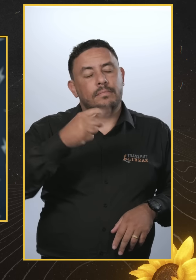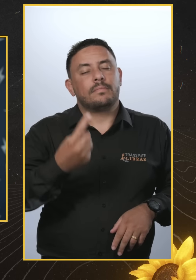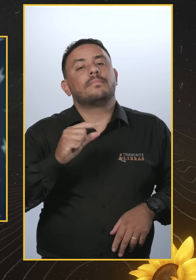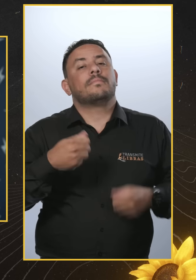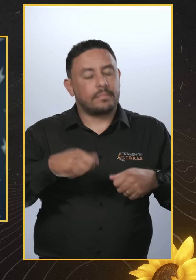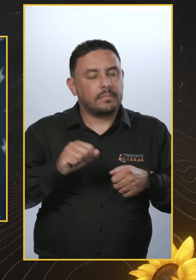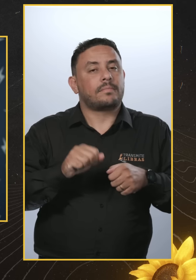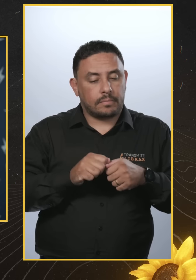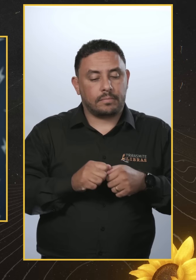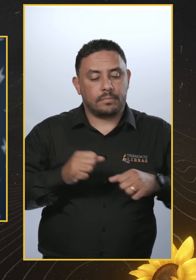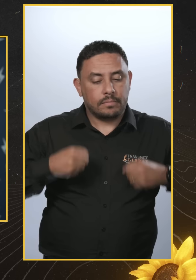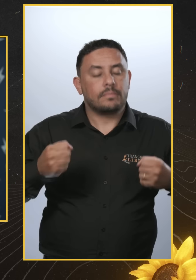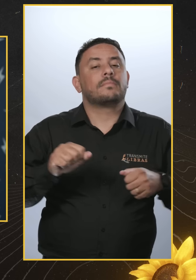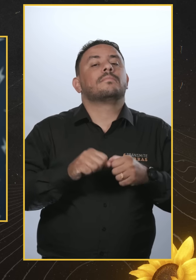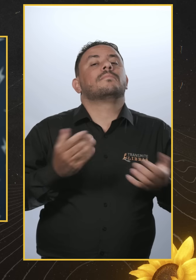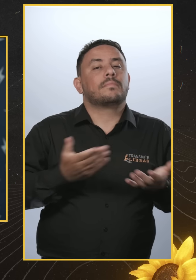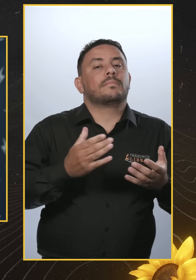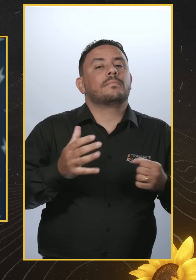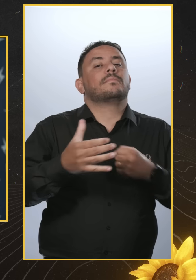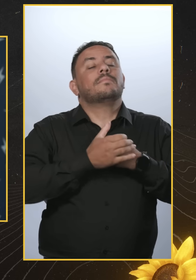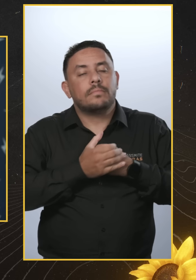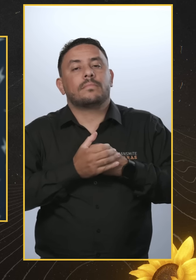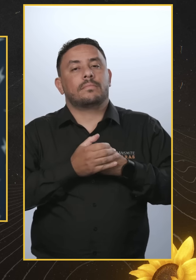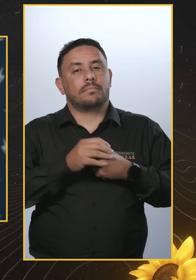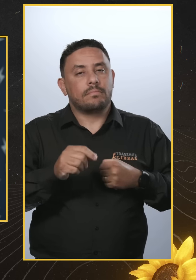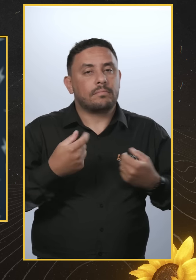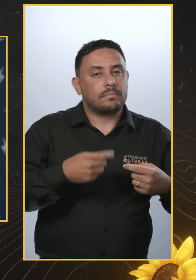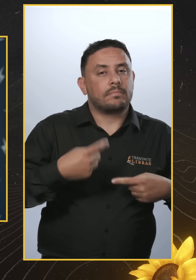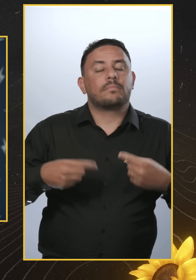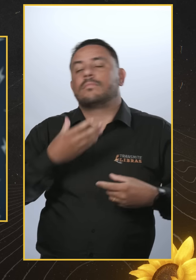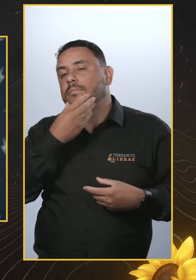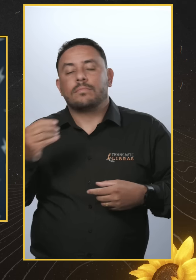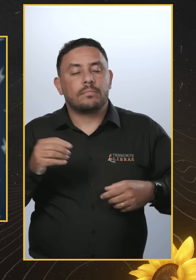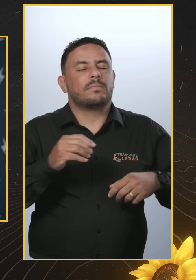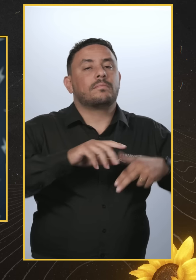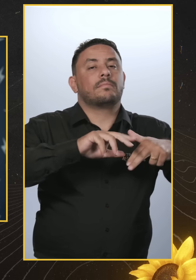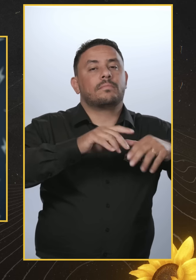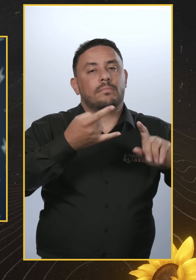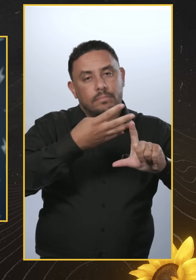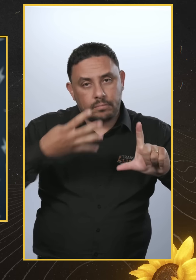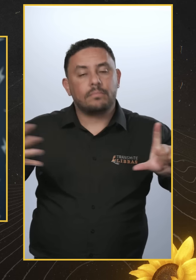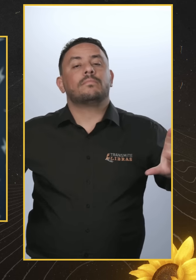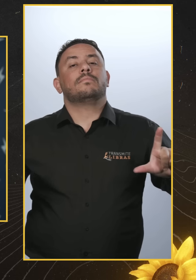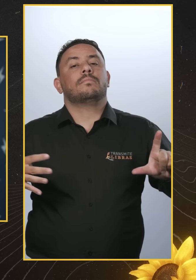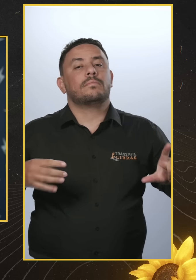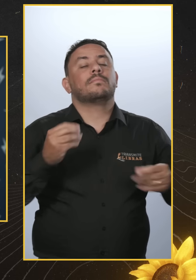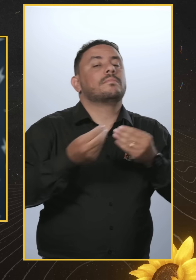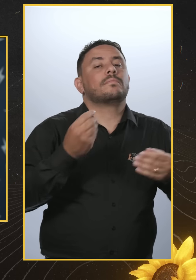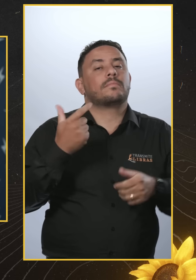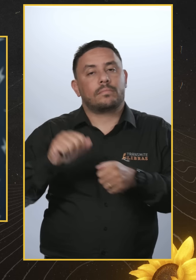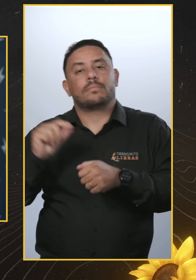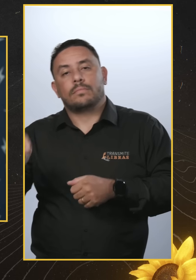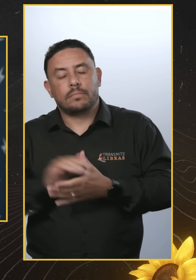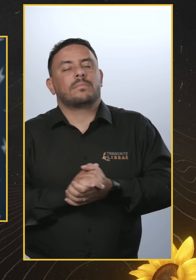ferante mesmo galera grila que que esse ferante tá fazendo aqui para defender a causa do ferante que que esse homossexual esse LGBT para defender a causa do LGBT que que esse outro tá